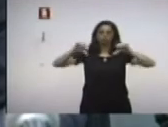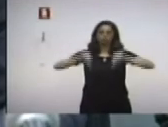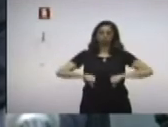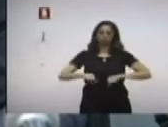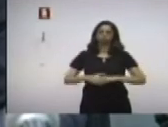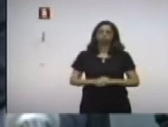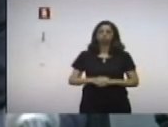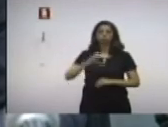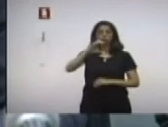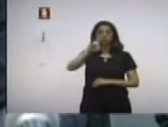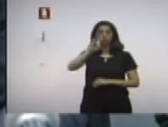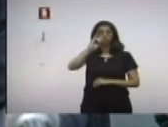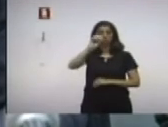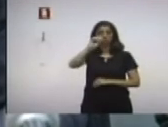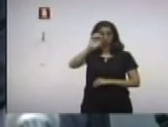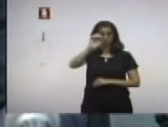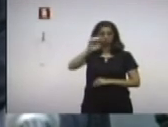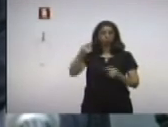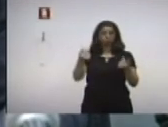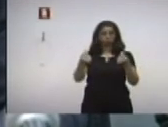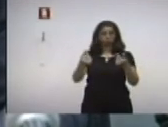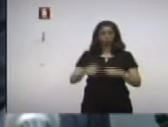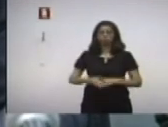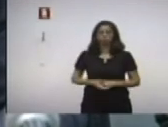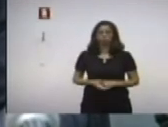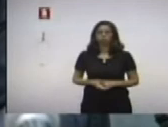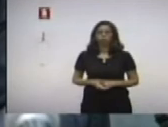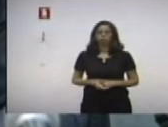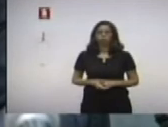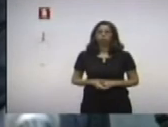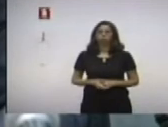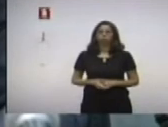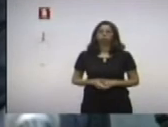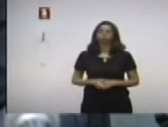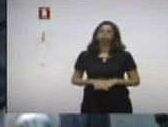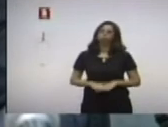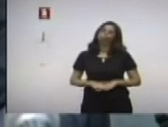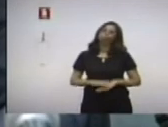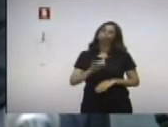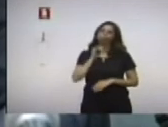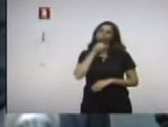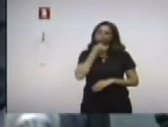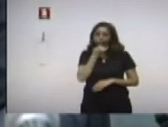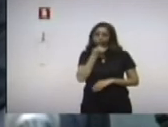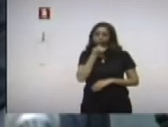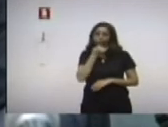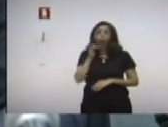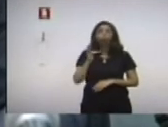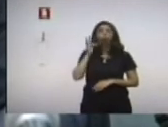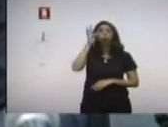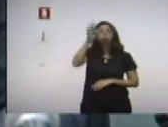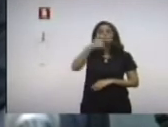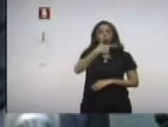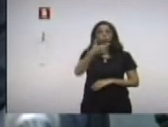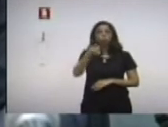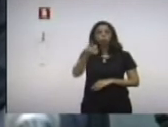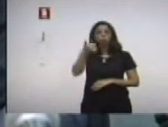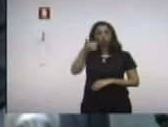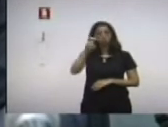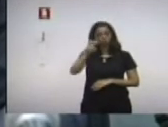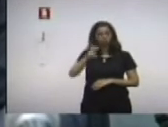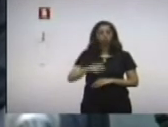conta do comportamento da economia mundial e e a tendência infelizmente para 2015